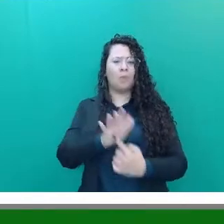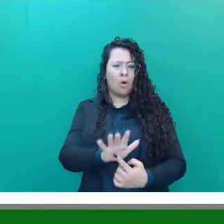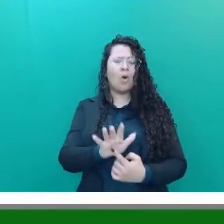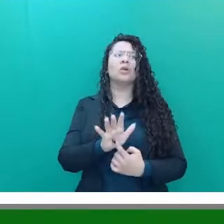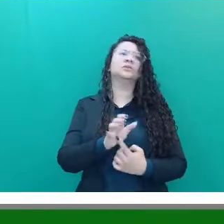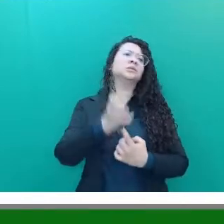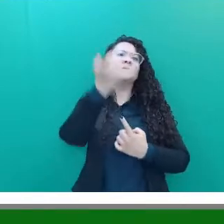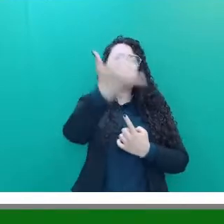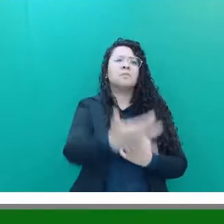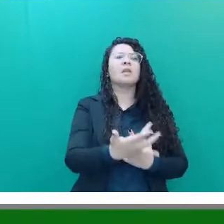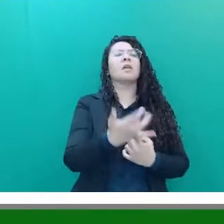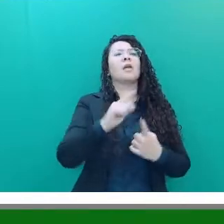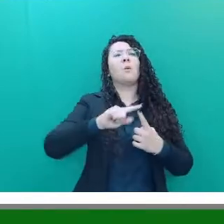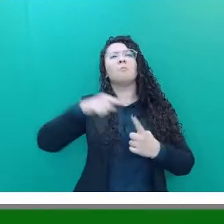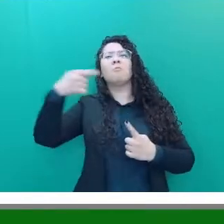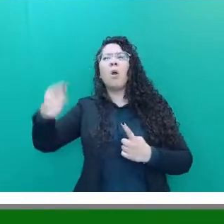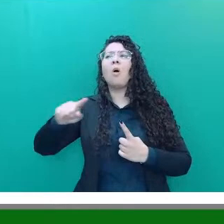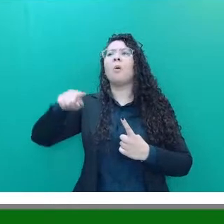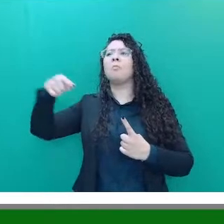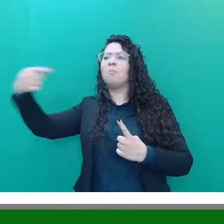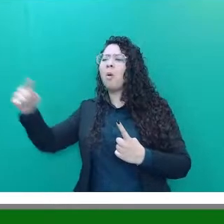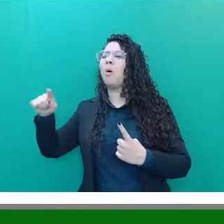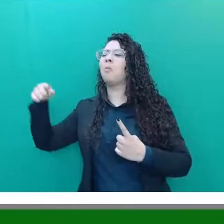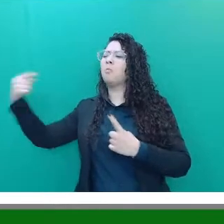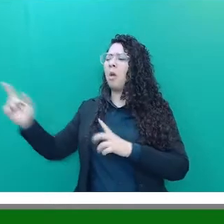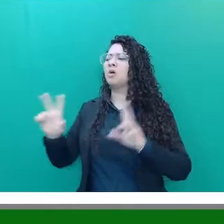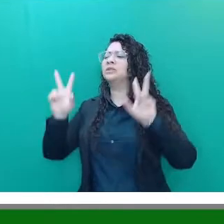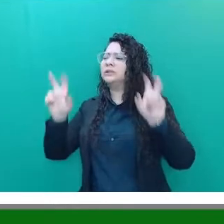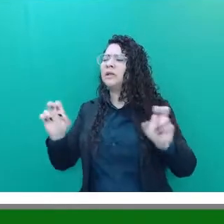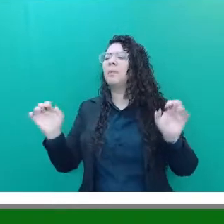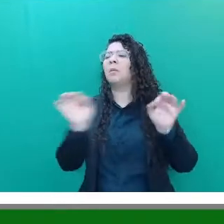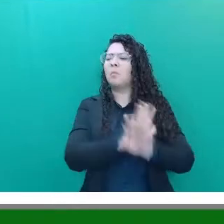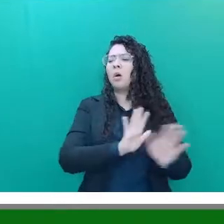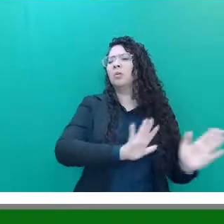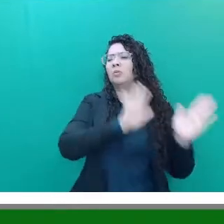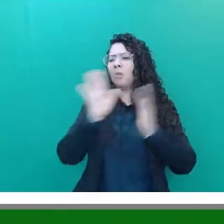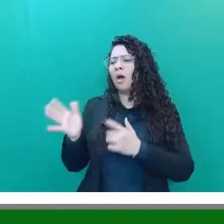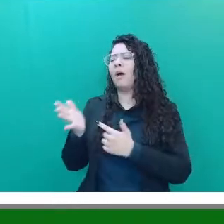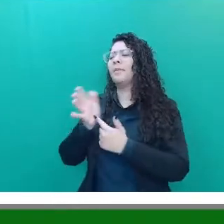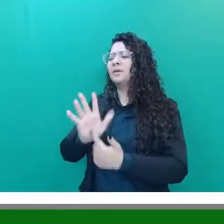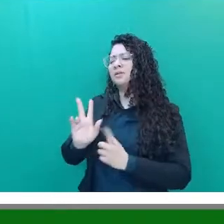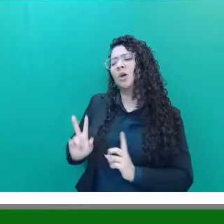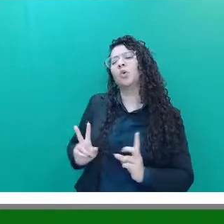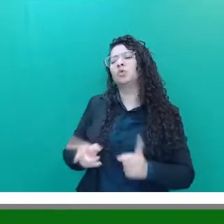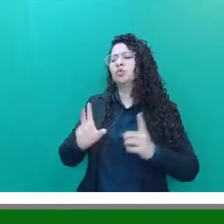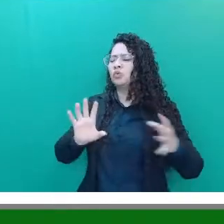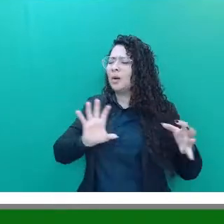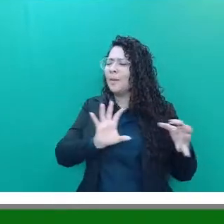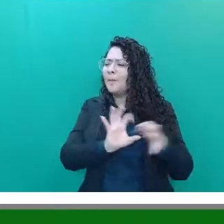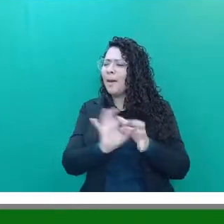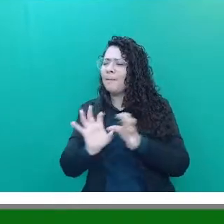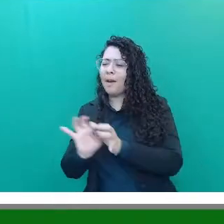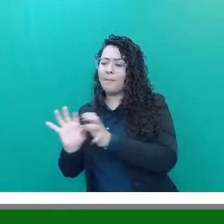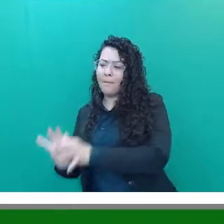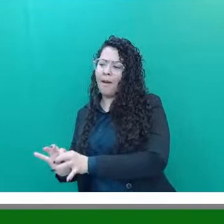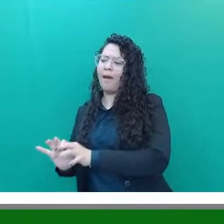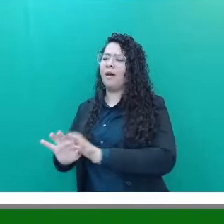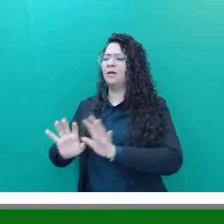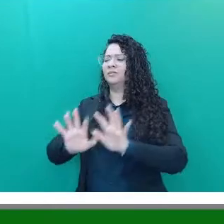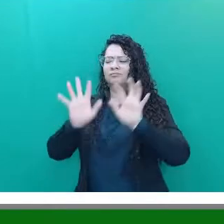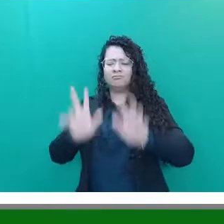seguinte, você fecha a sessão muito bem. Então, enquanto estrutura de escrita, está muito bom o seu trabalho,